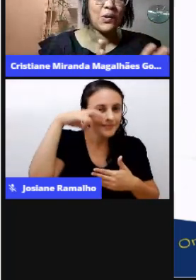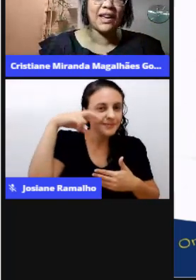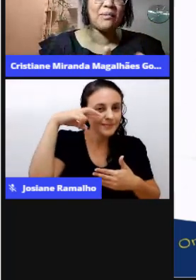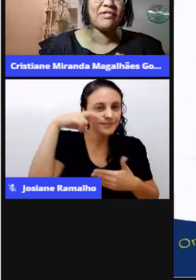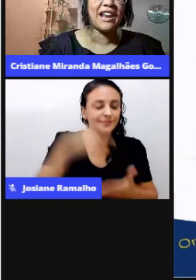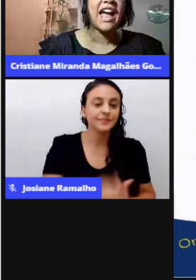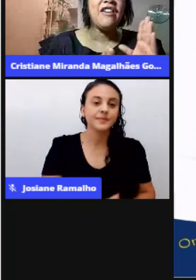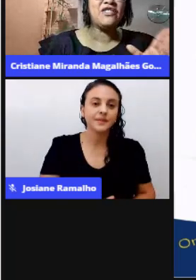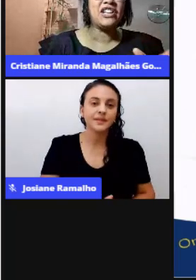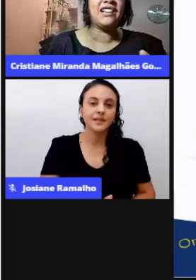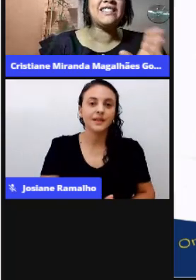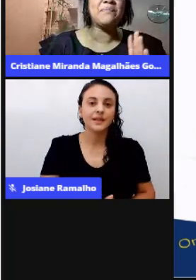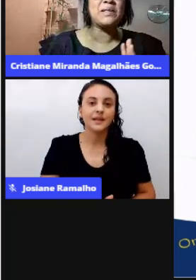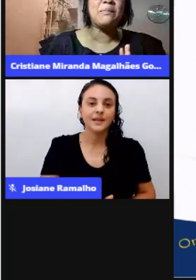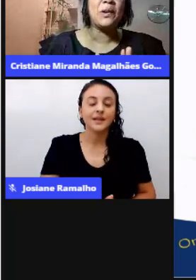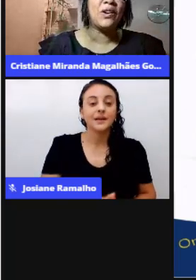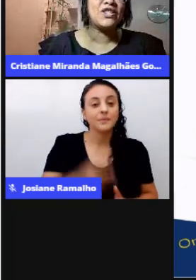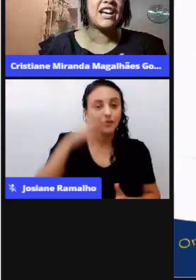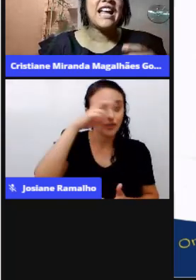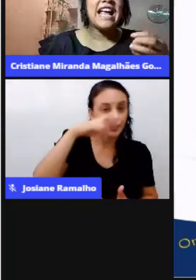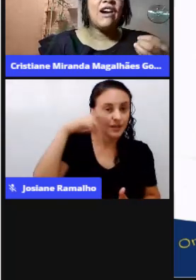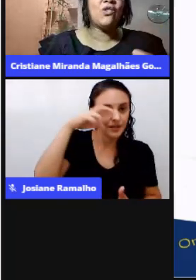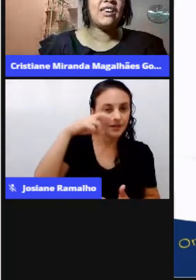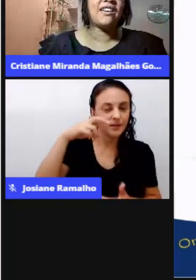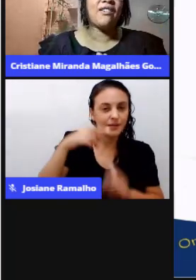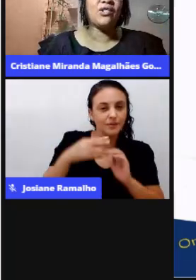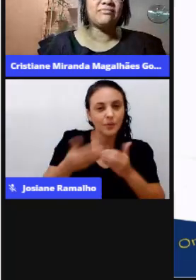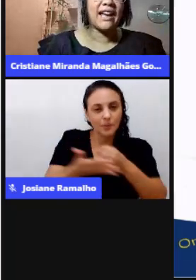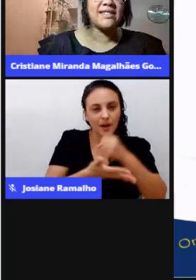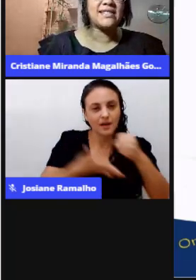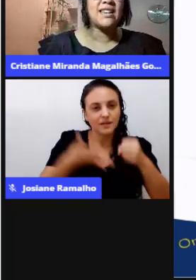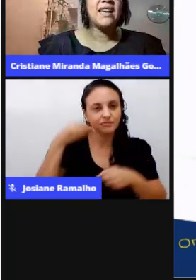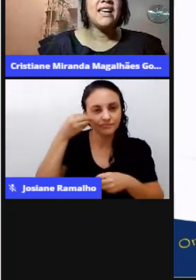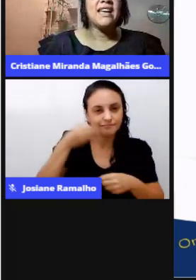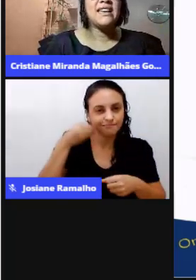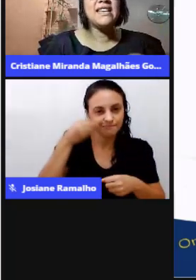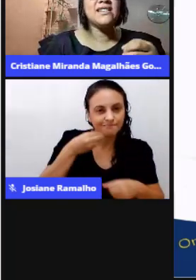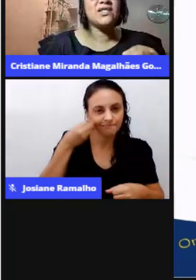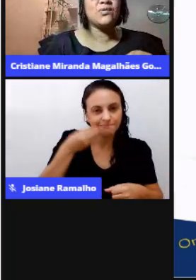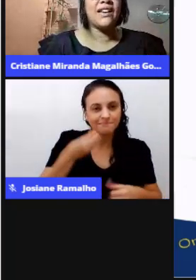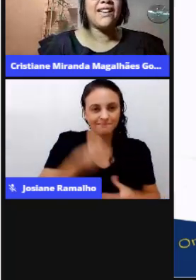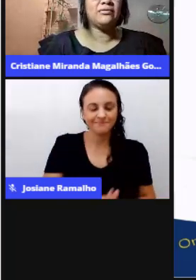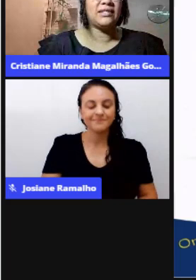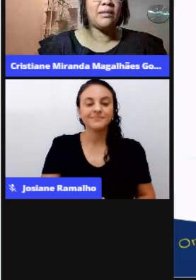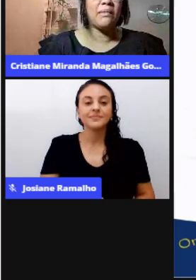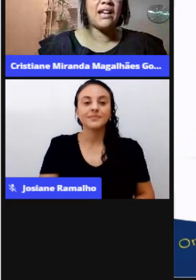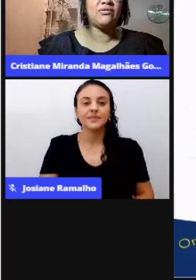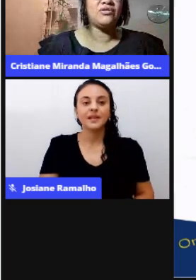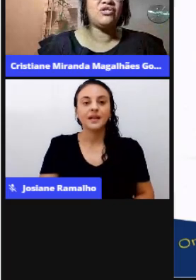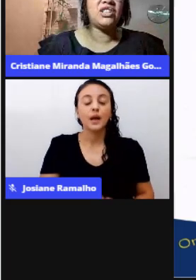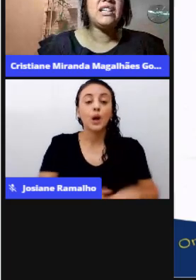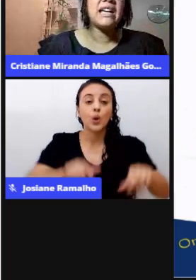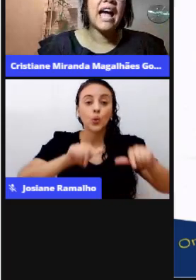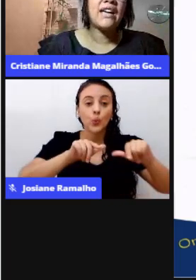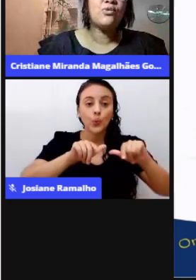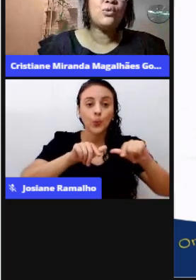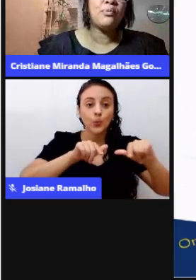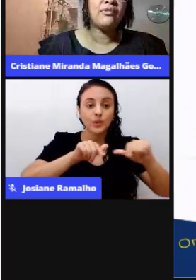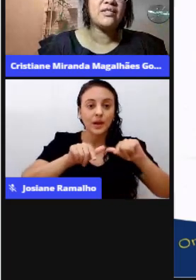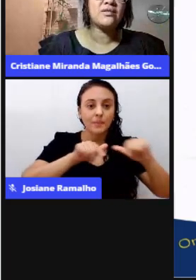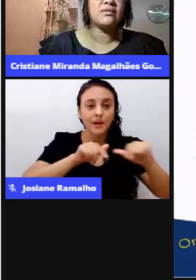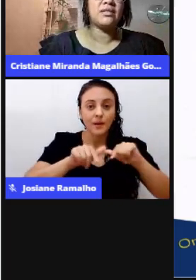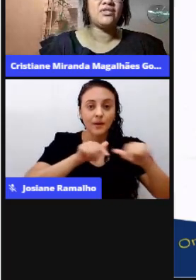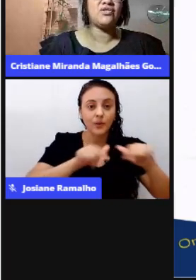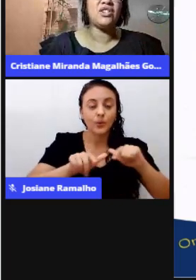epistemológica. Enrolei para falar. Vigilância epistemológica. O que acontece? Isso é um trabalho diário